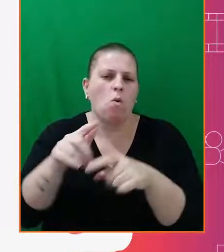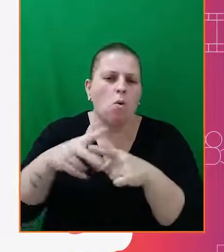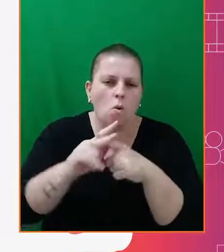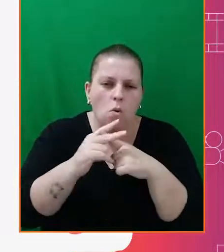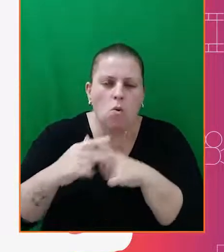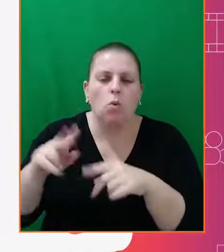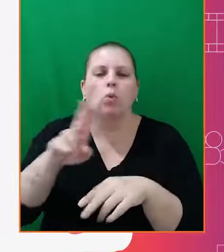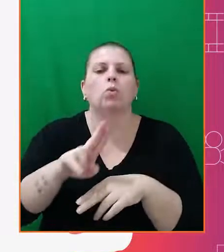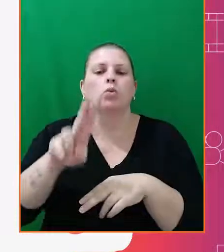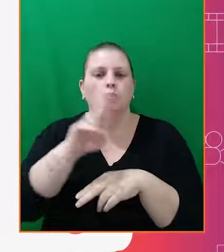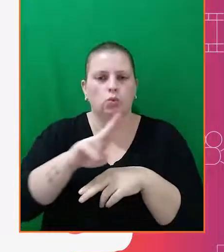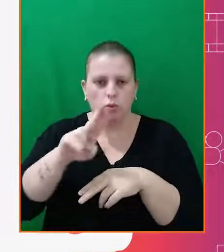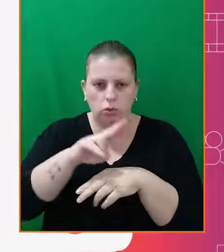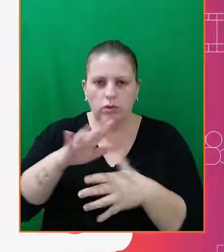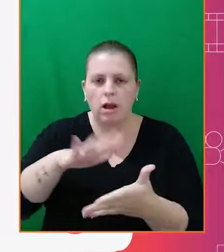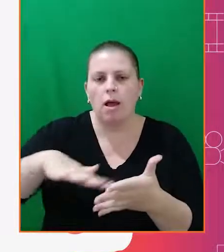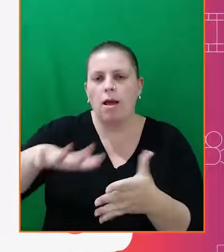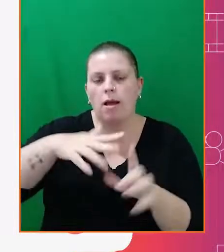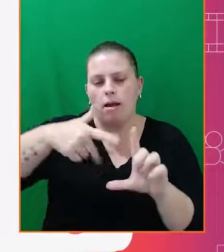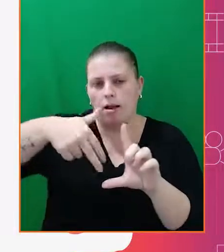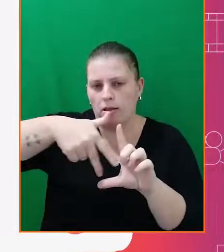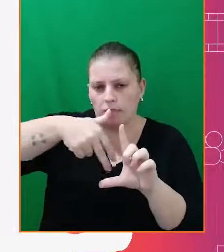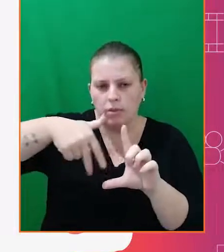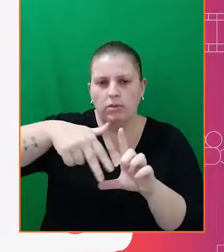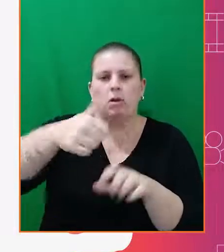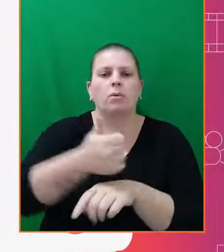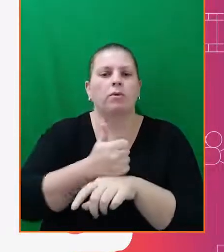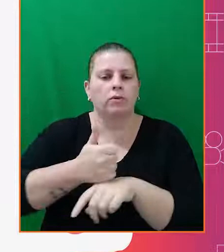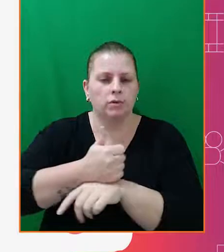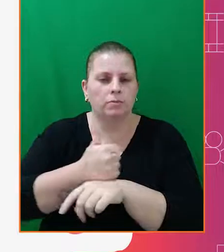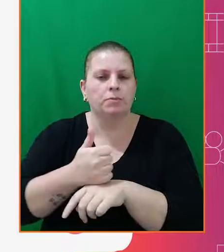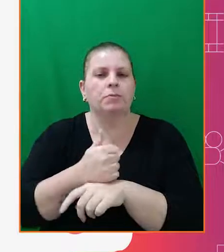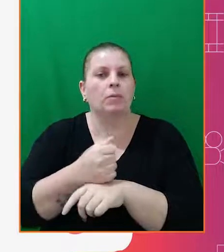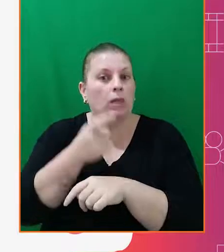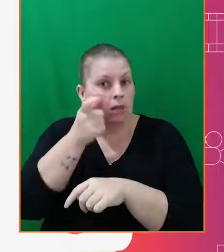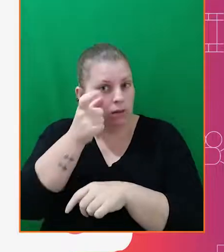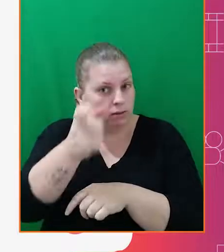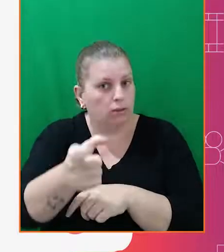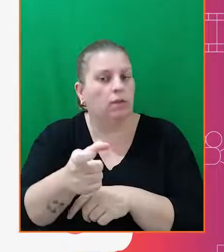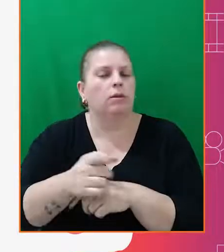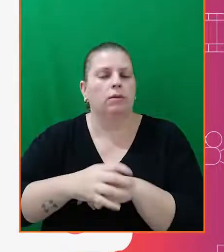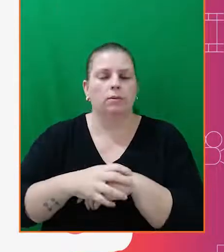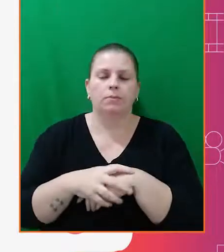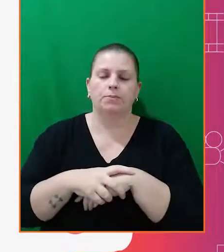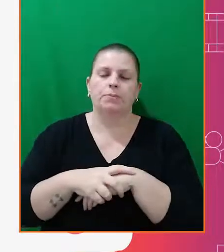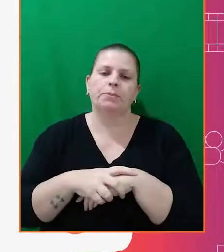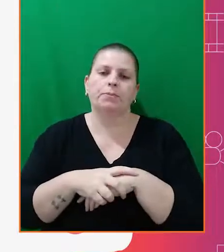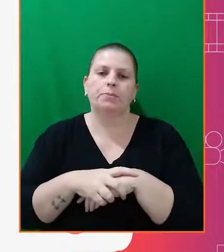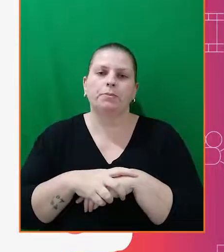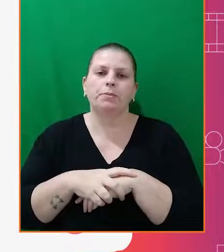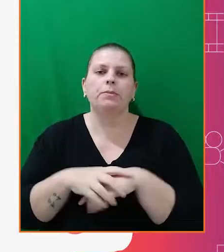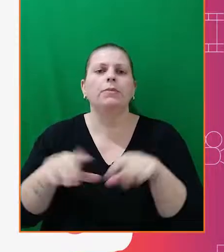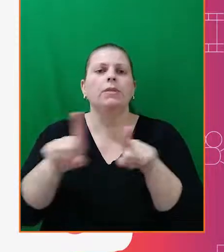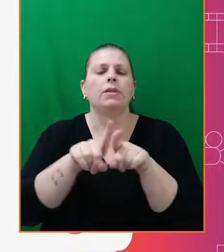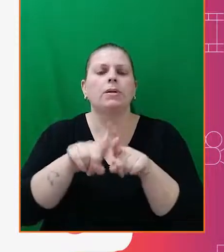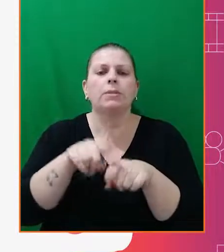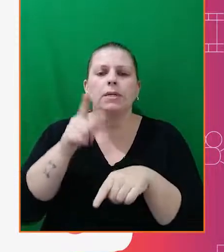obter esses recursos. Elas são bem comuns assim, de ser usadas no mundo da animação profissionalmente, e é interessante dar uma explorada